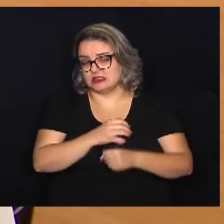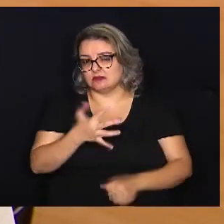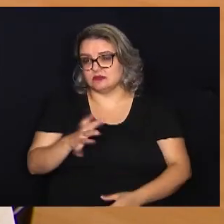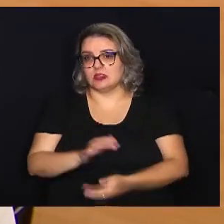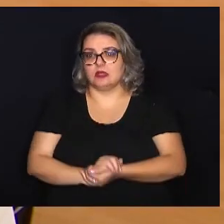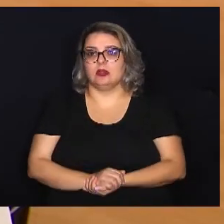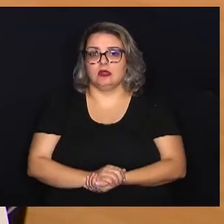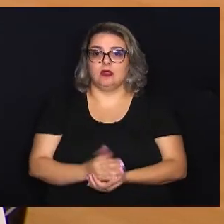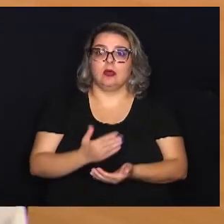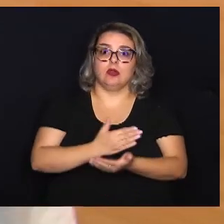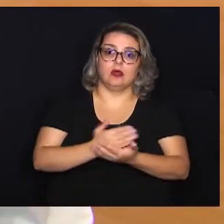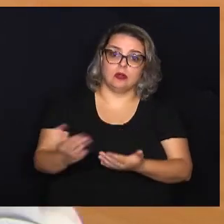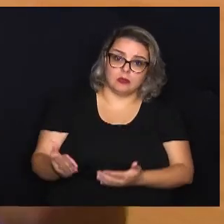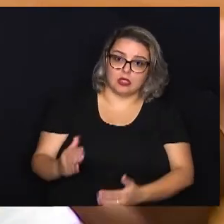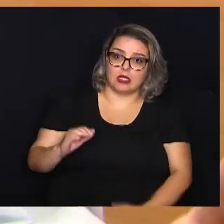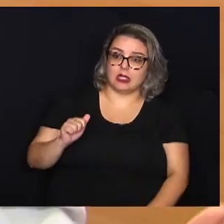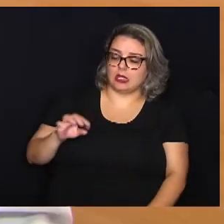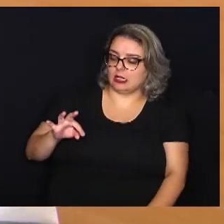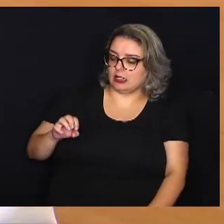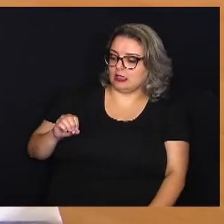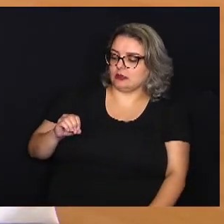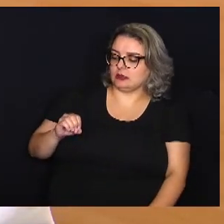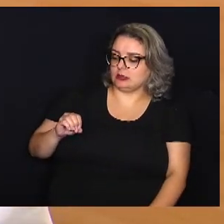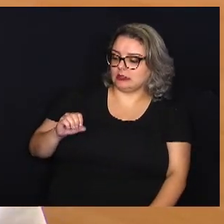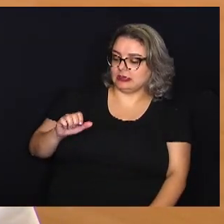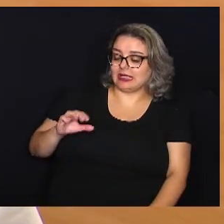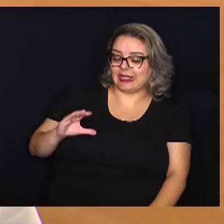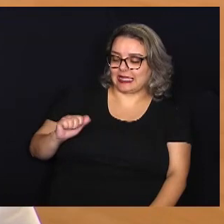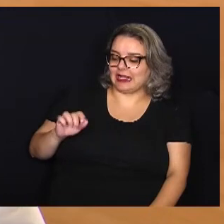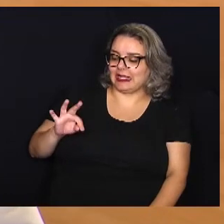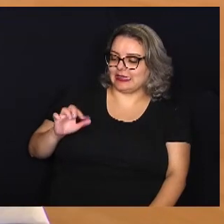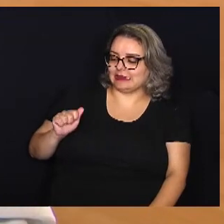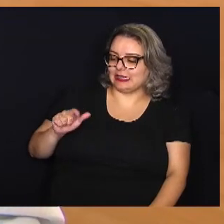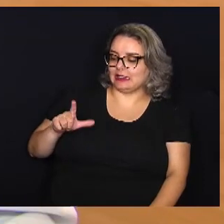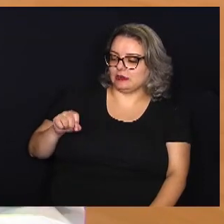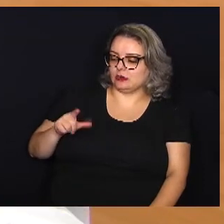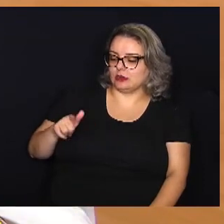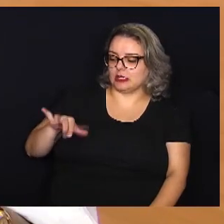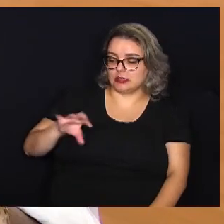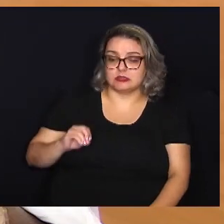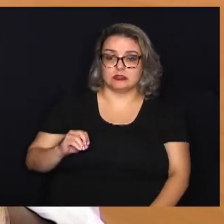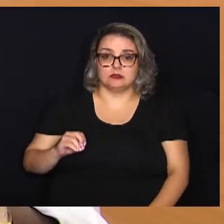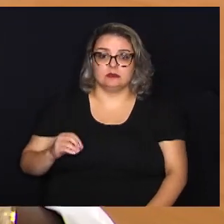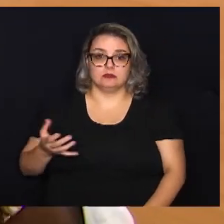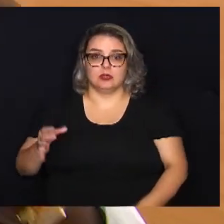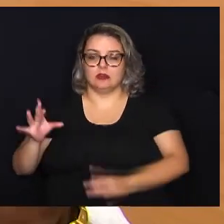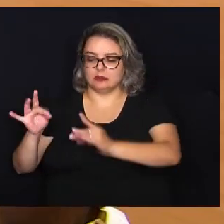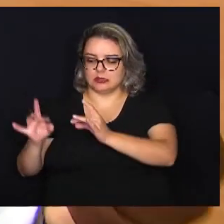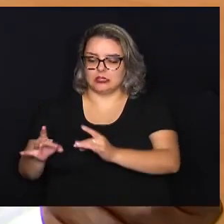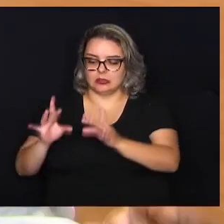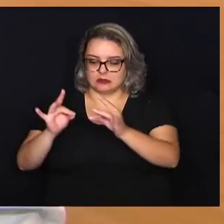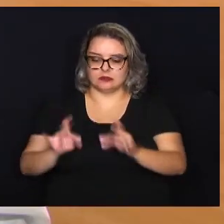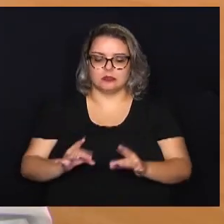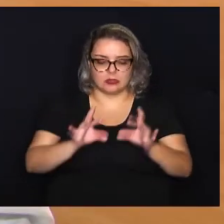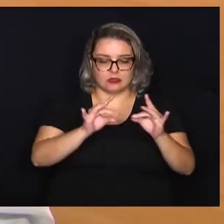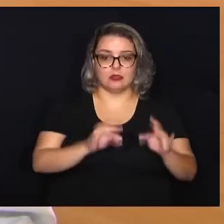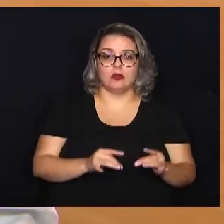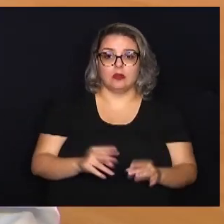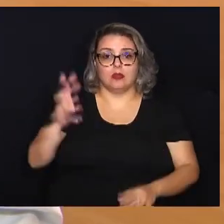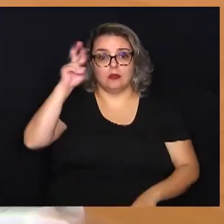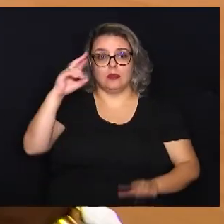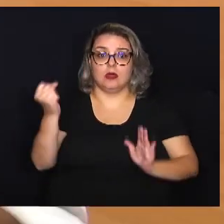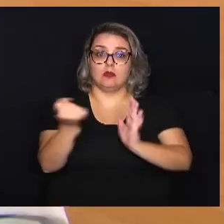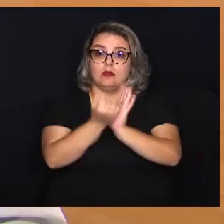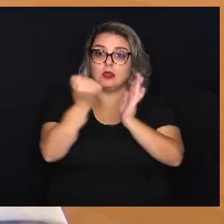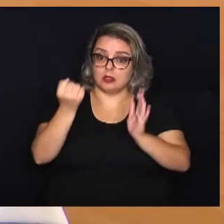ifan começou a fazer a catalogação desses clubes como eh patrimônio material né